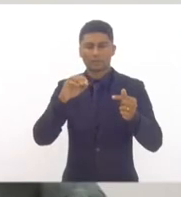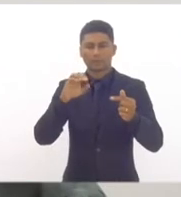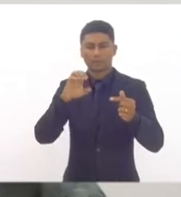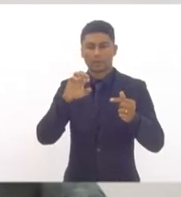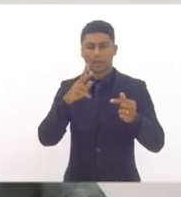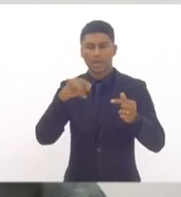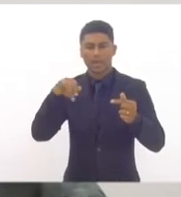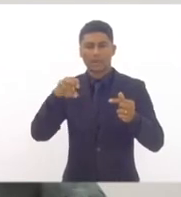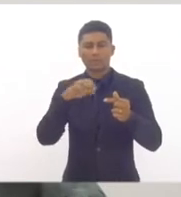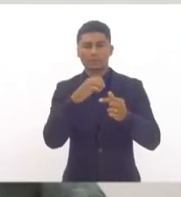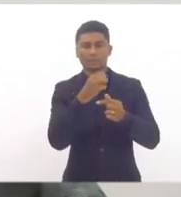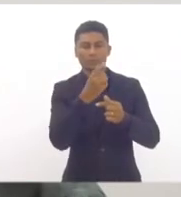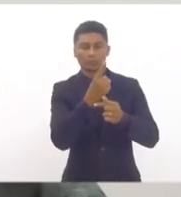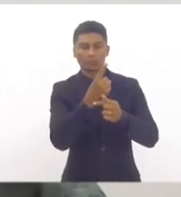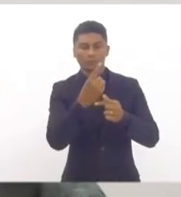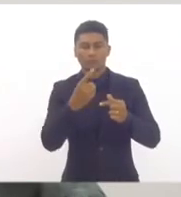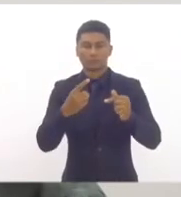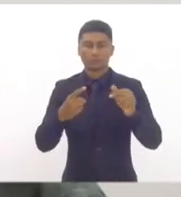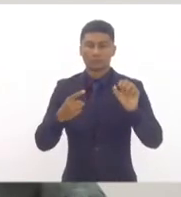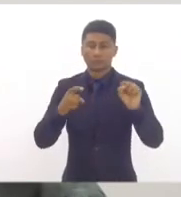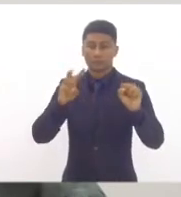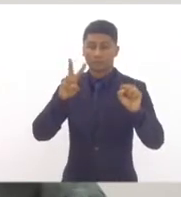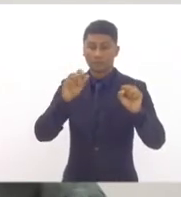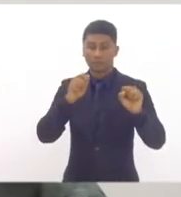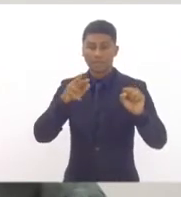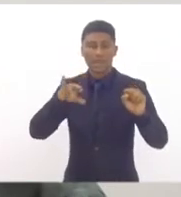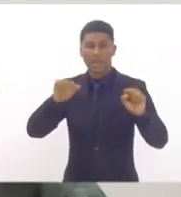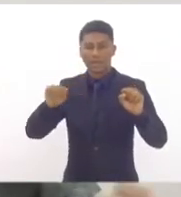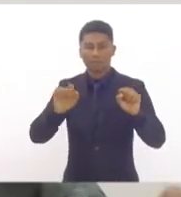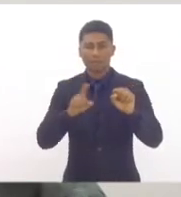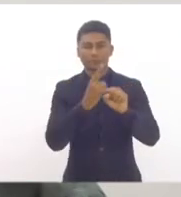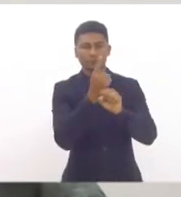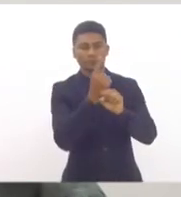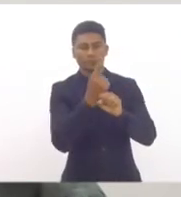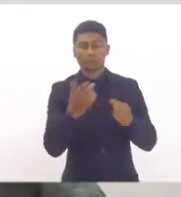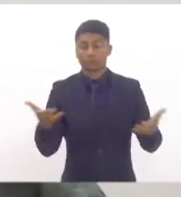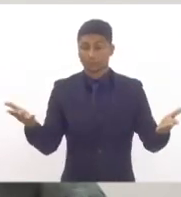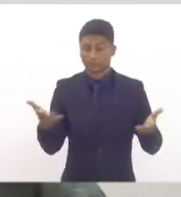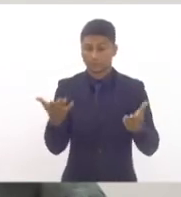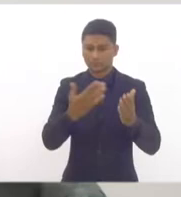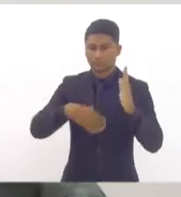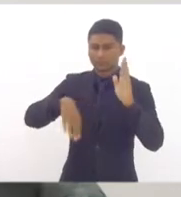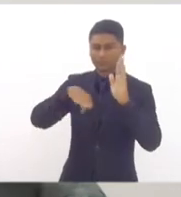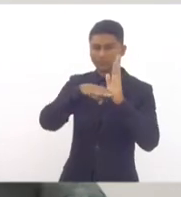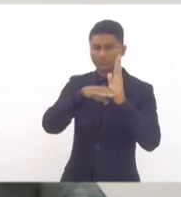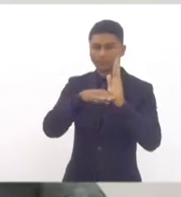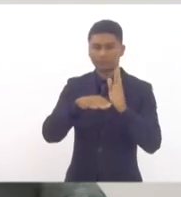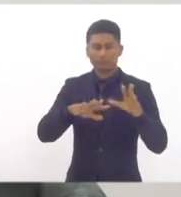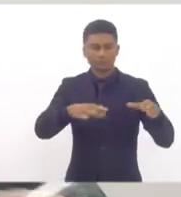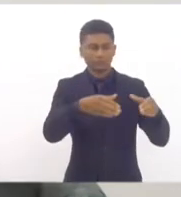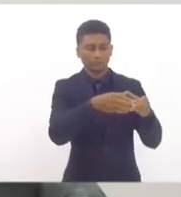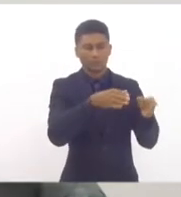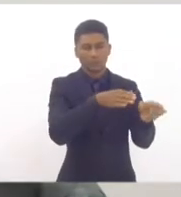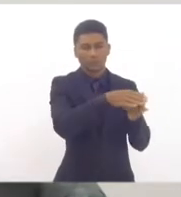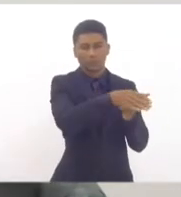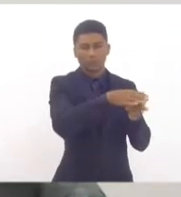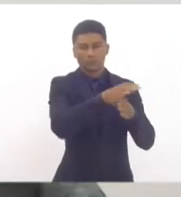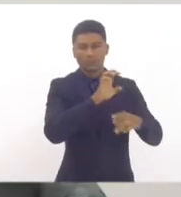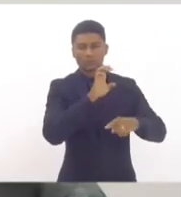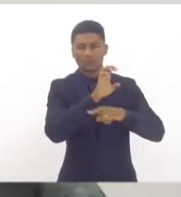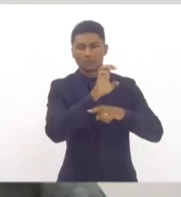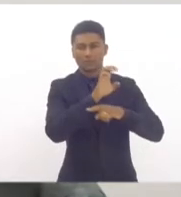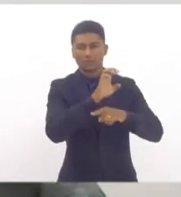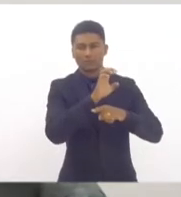voto. Valéria Pedro, 1 voto. Passamos, então, para o próximo voto do Conselho Estadual de Defesa da Criança e do